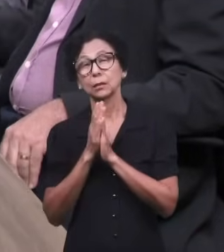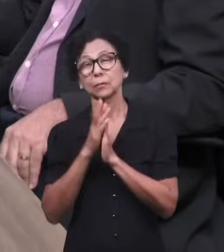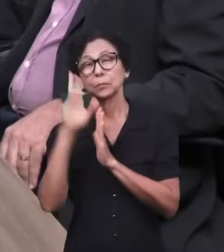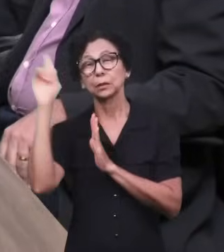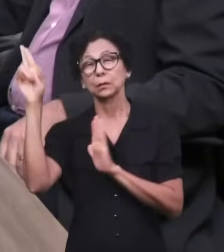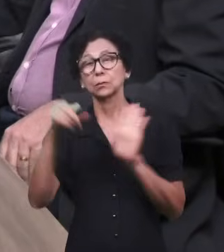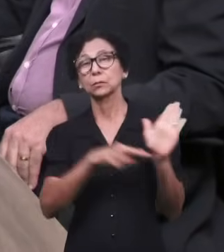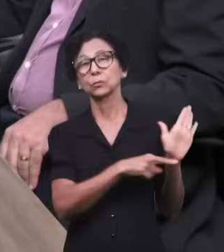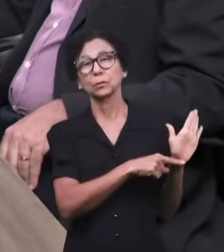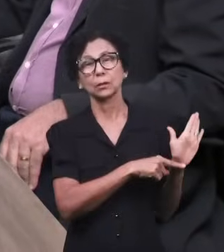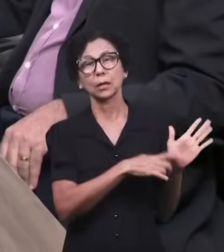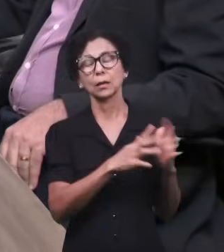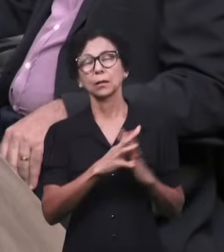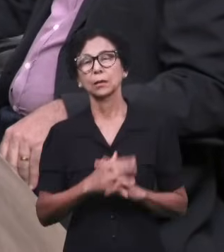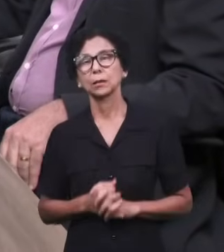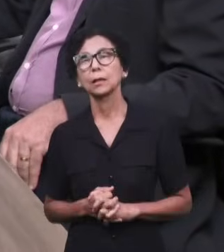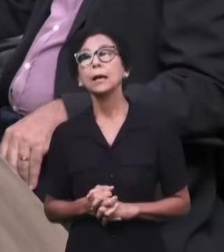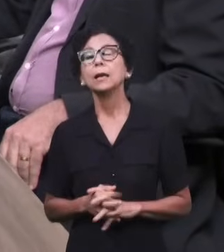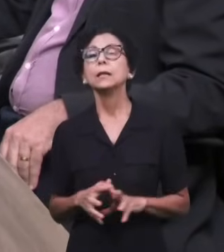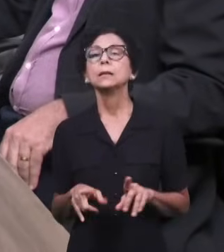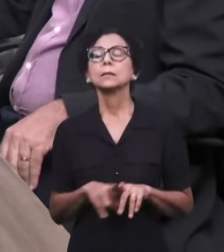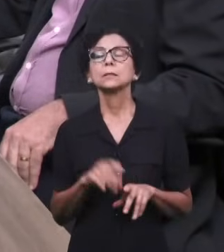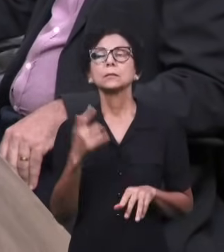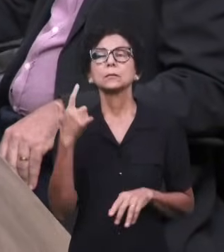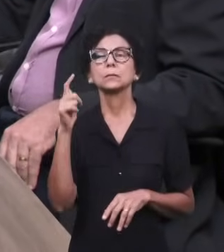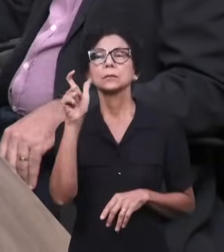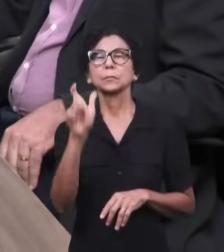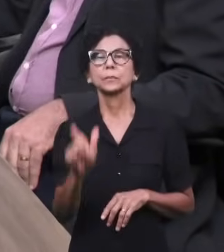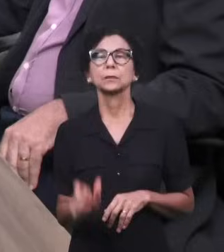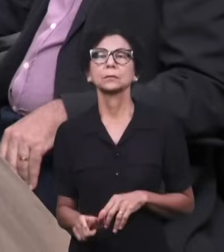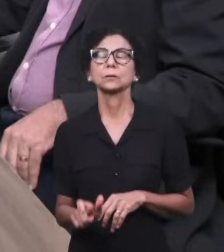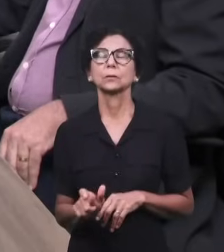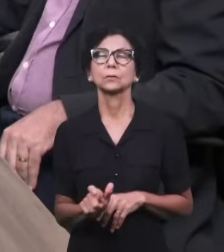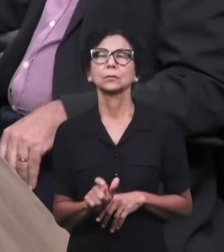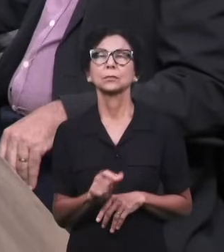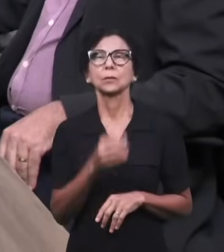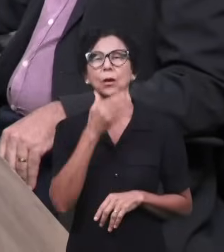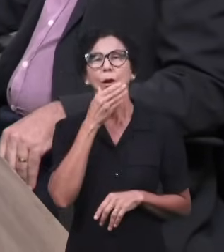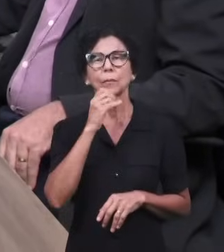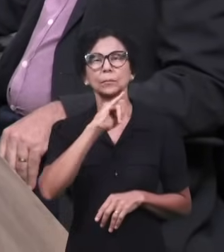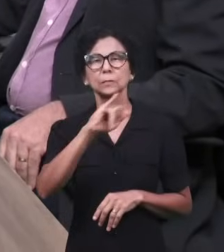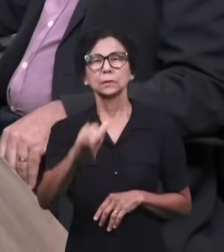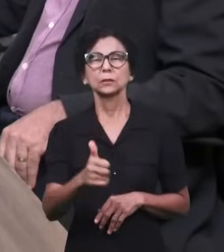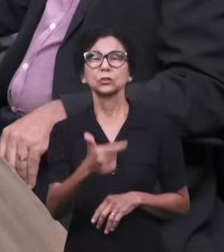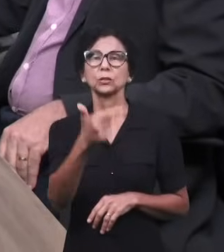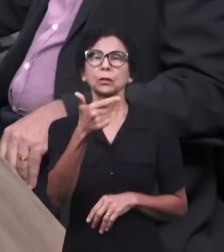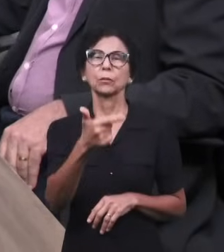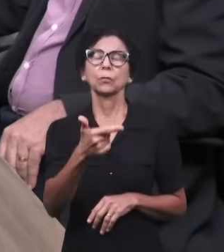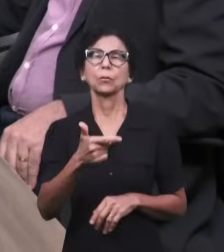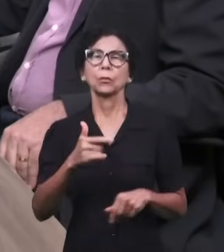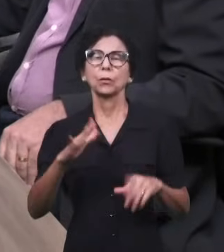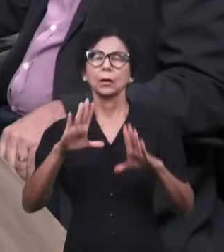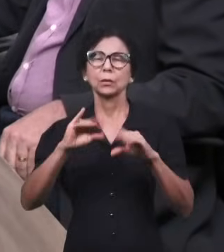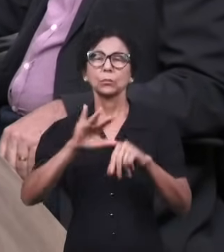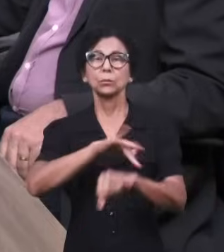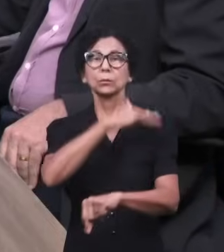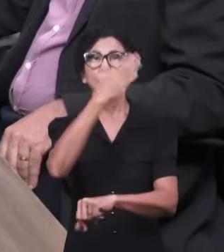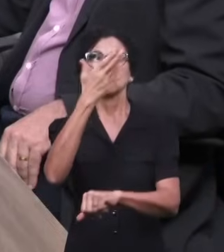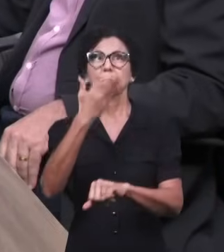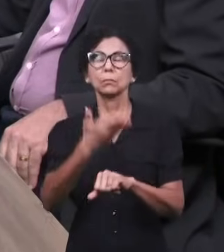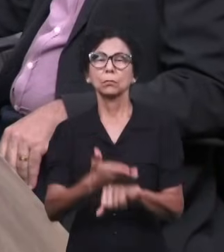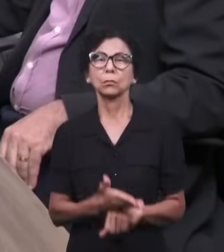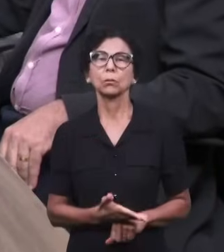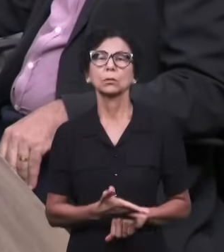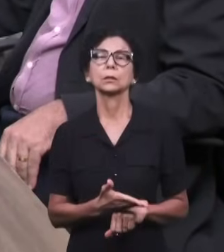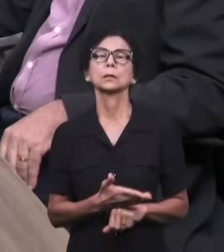oração. Outro personagem, né, que Jacó, passa a noite lutando com o anjo, até o dia amanhecer, que também